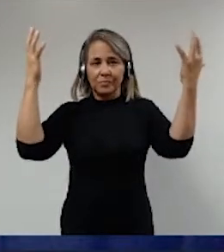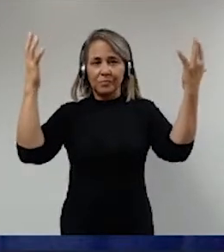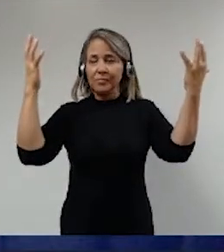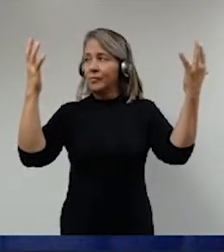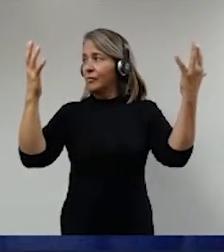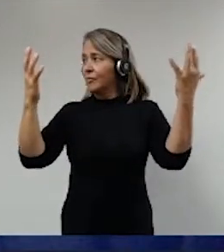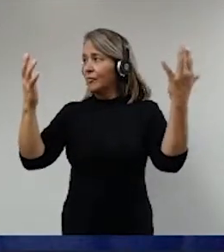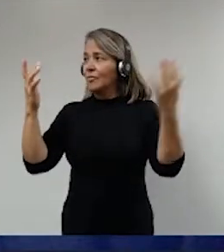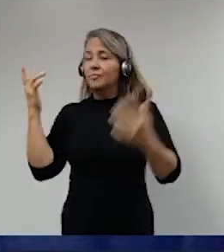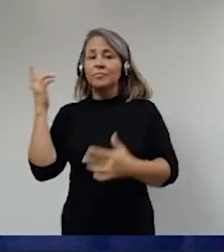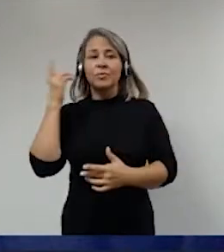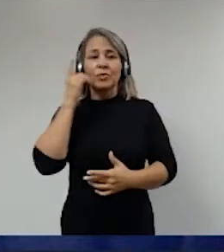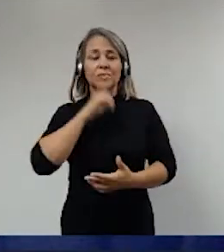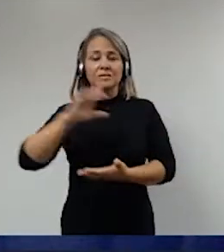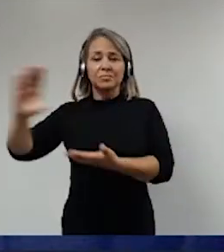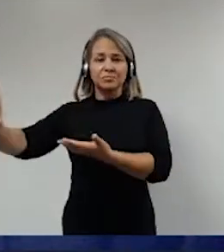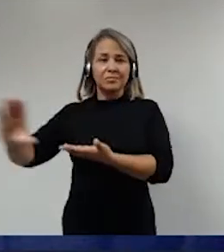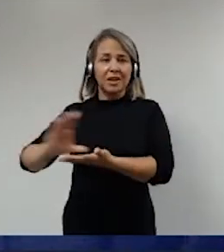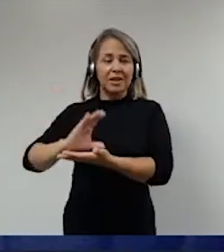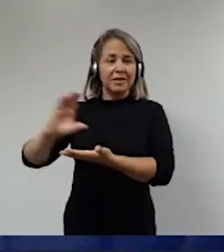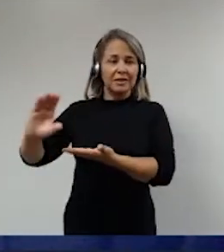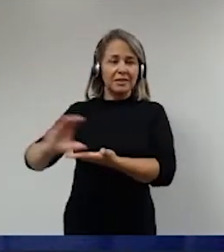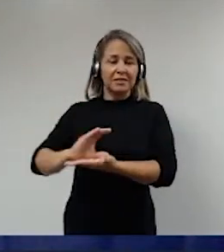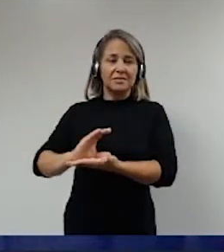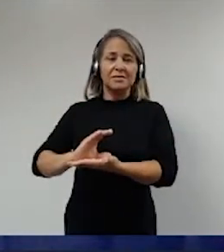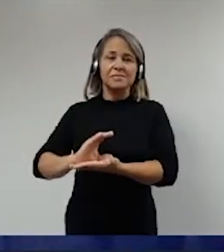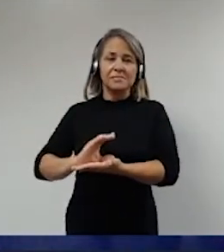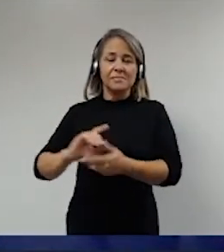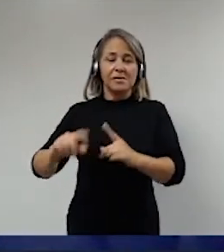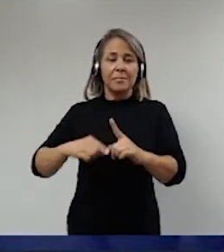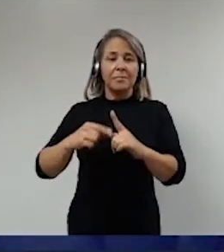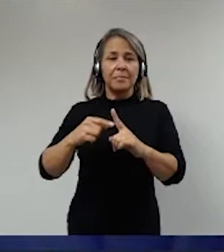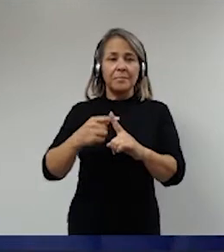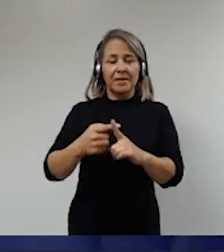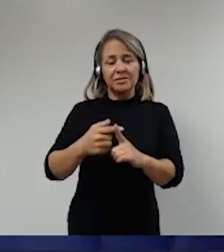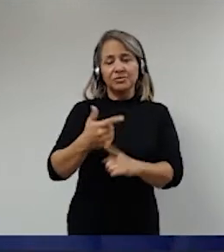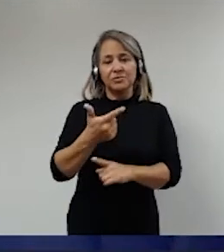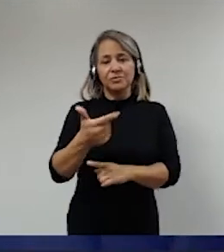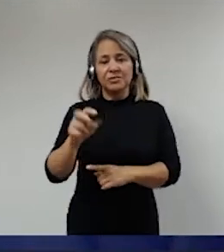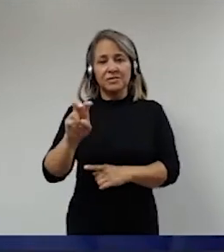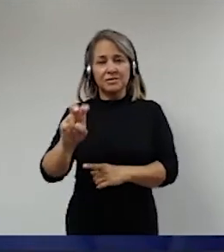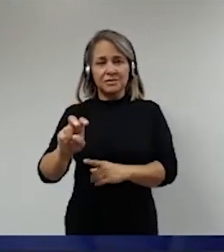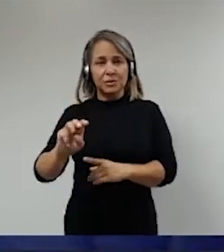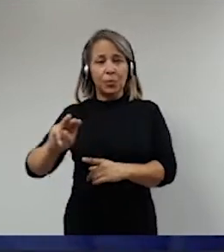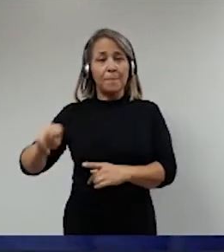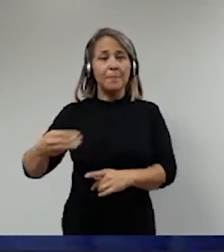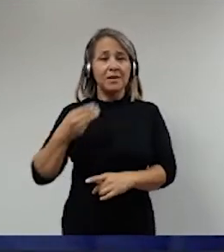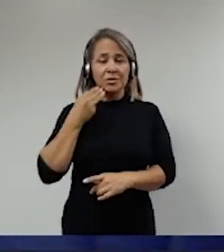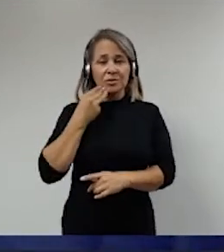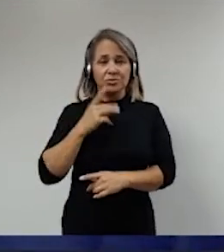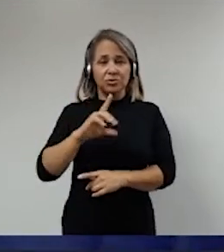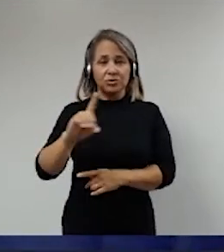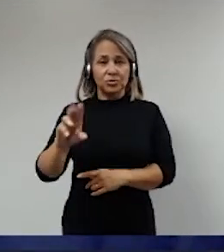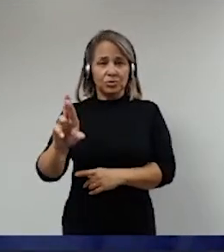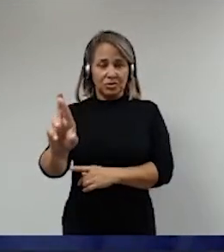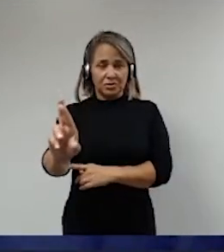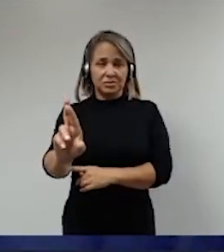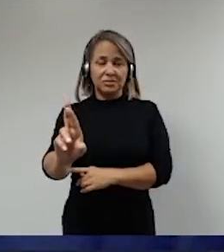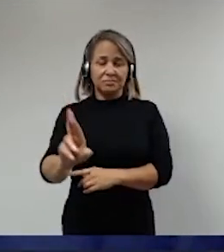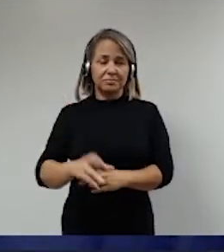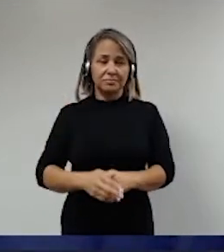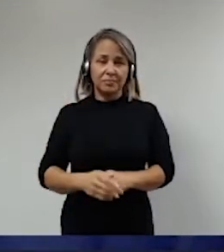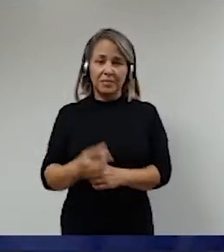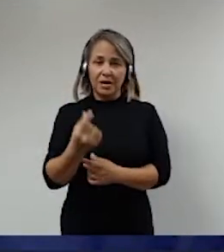ela conseguiu arrecadar mais de 25 milhões de dólares, né? Eu vi essa notícia. E